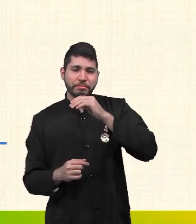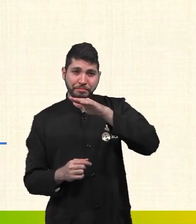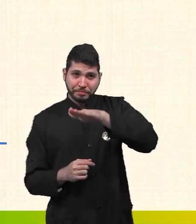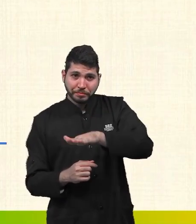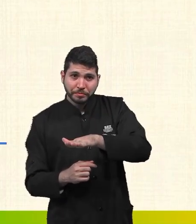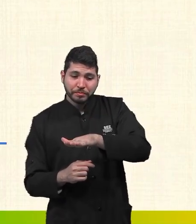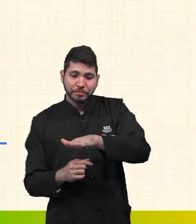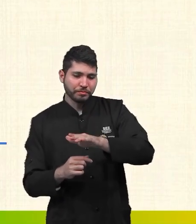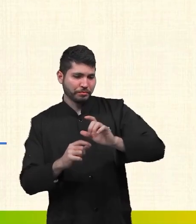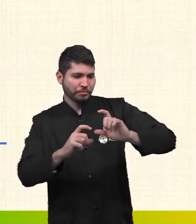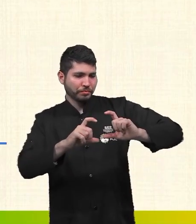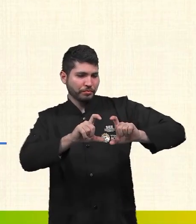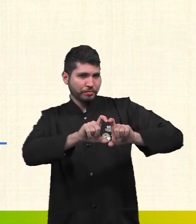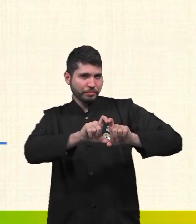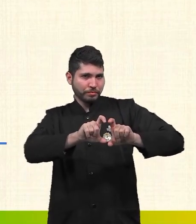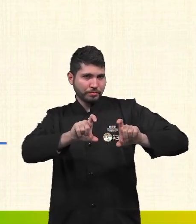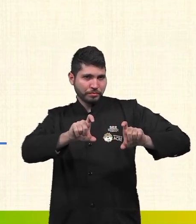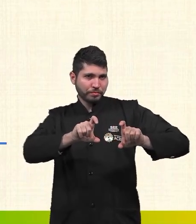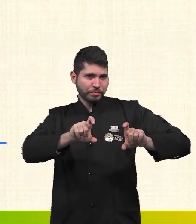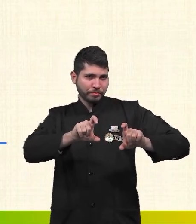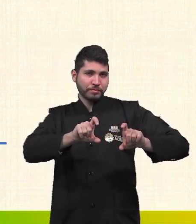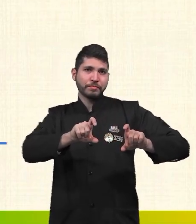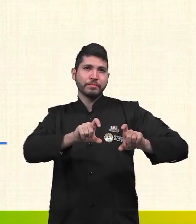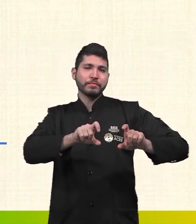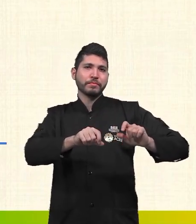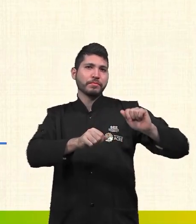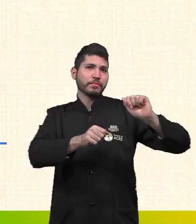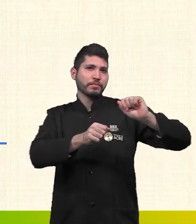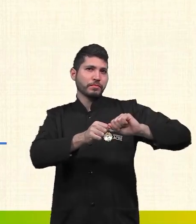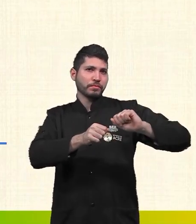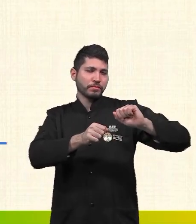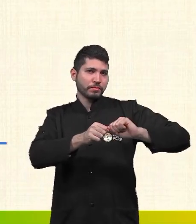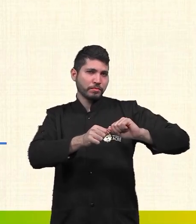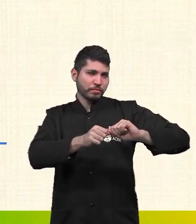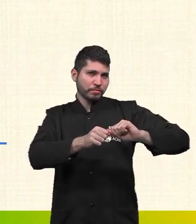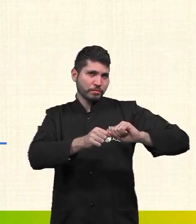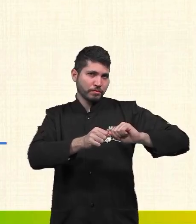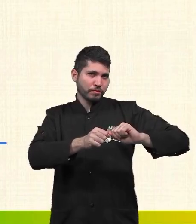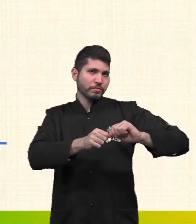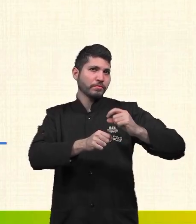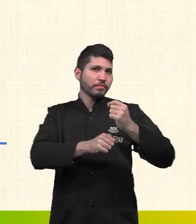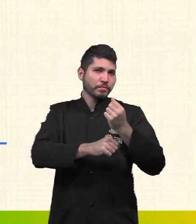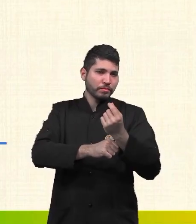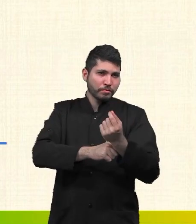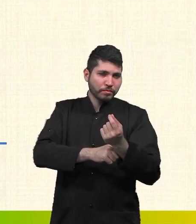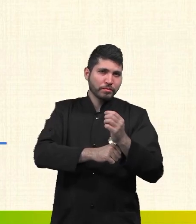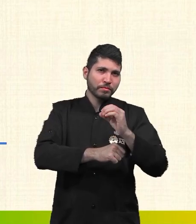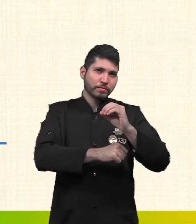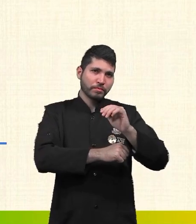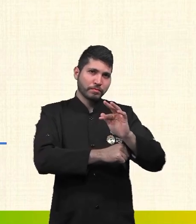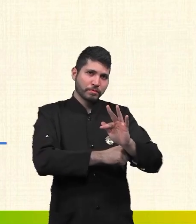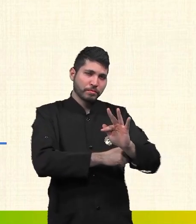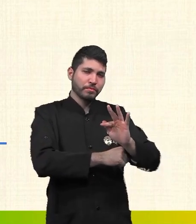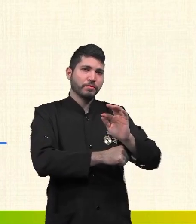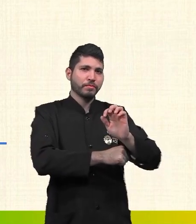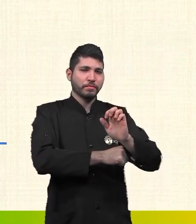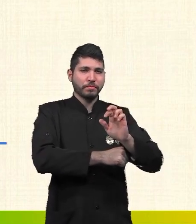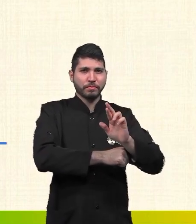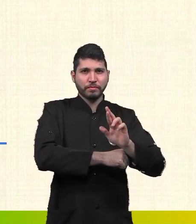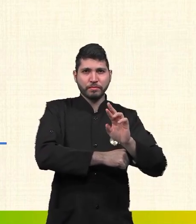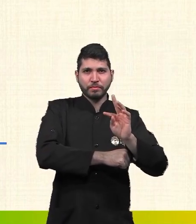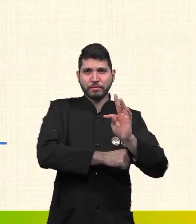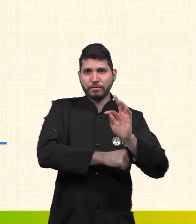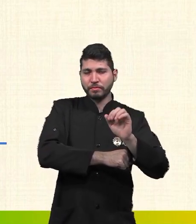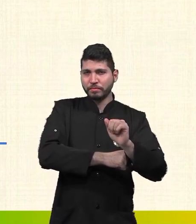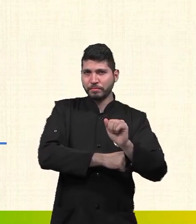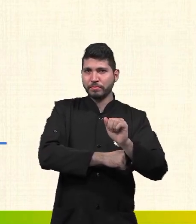an offer, faça uma oferta. Ou seja, a mãe dele também colocou ele ali entre os objetos